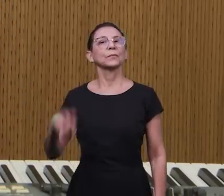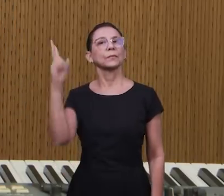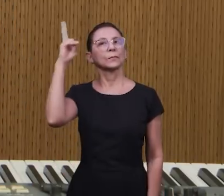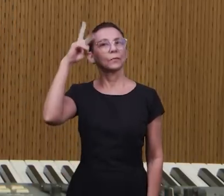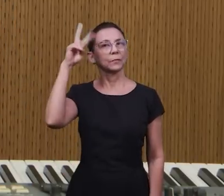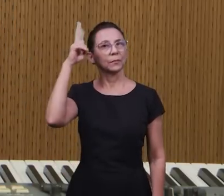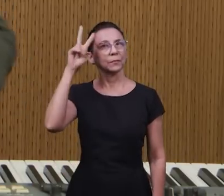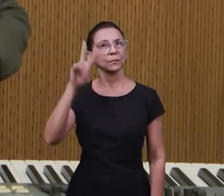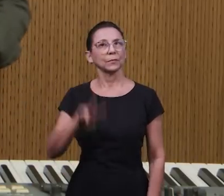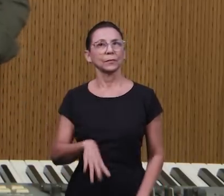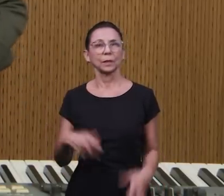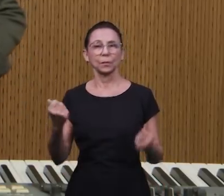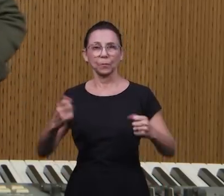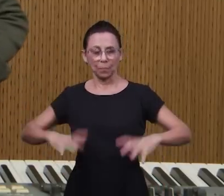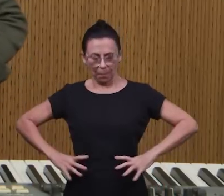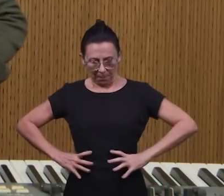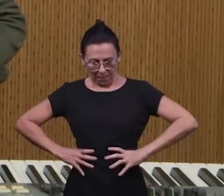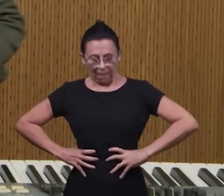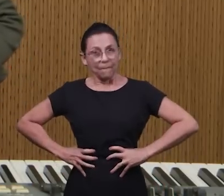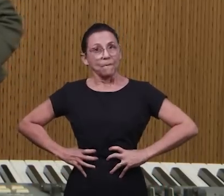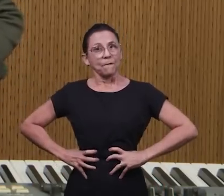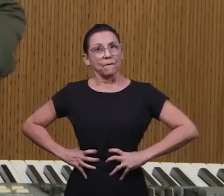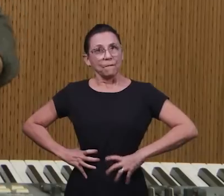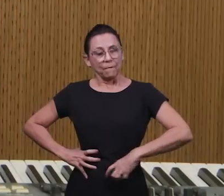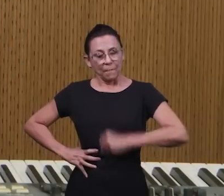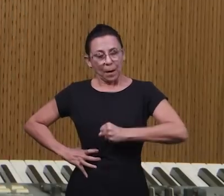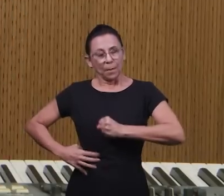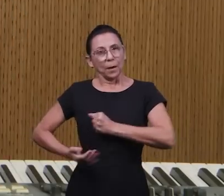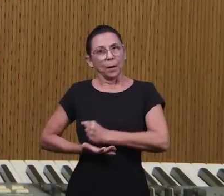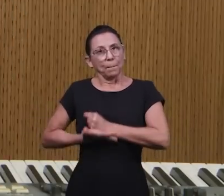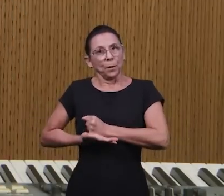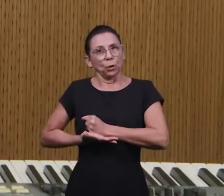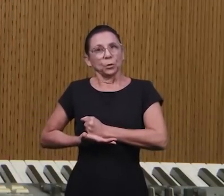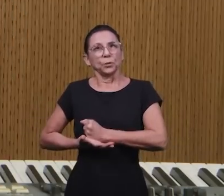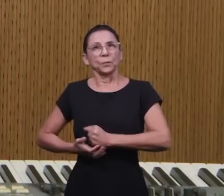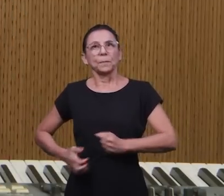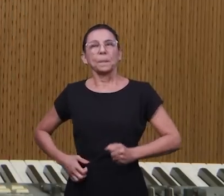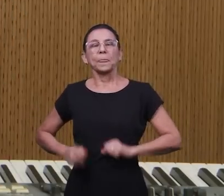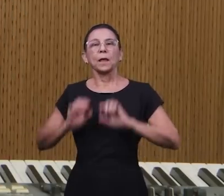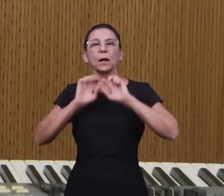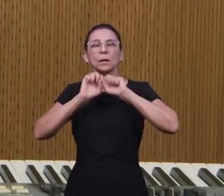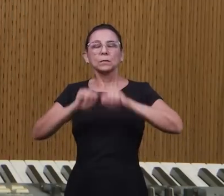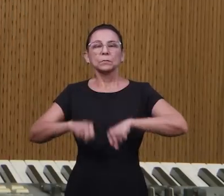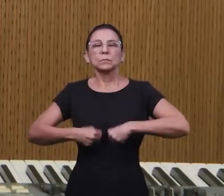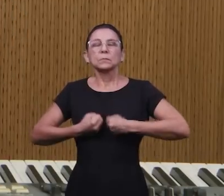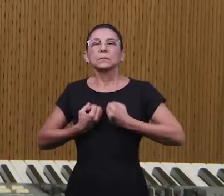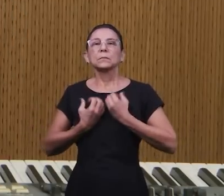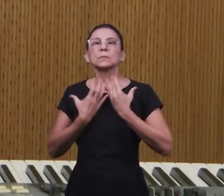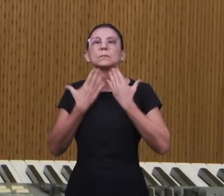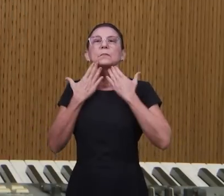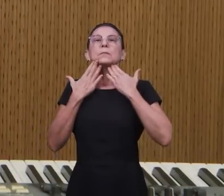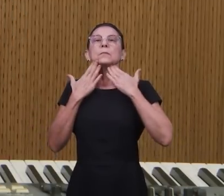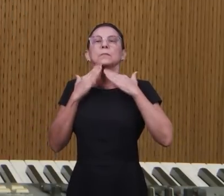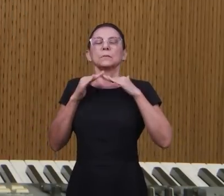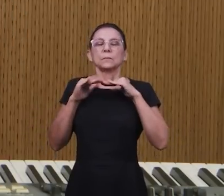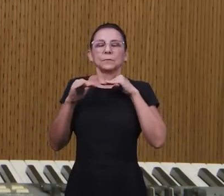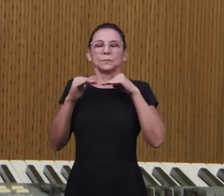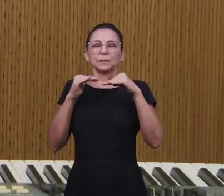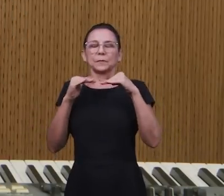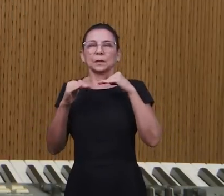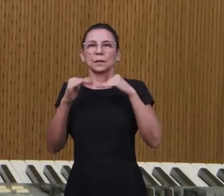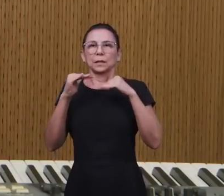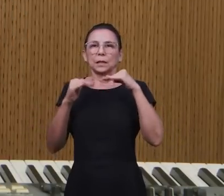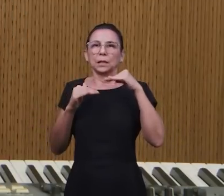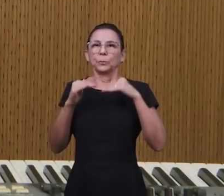Lembrando sempre que eu preciso ter o apoio acionado, ativado, para que esse fluxo seja equilibrado, o ar